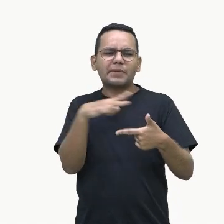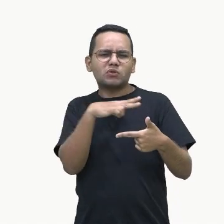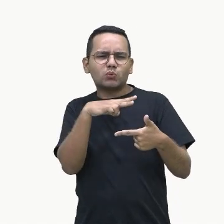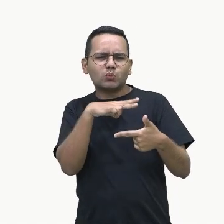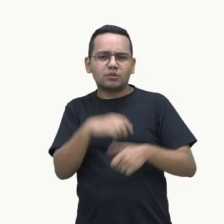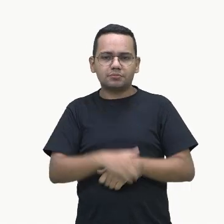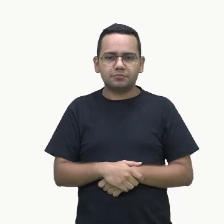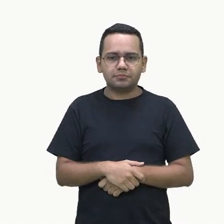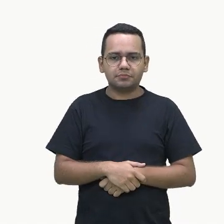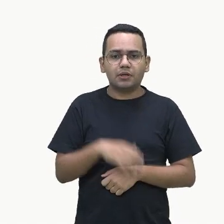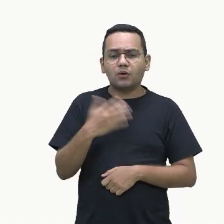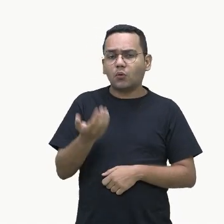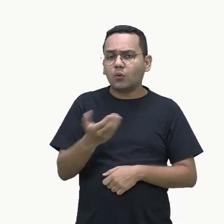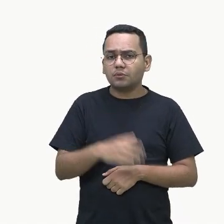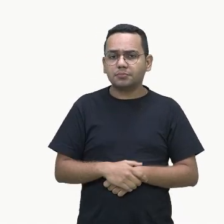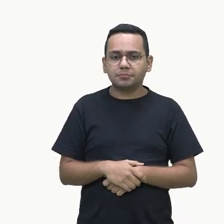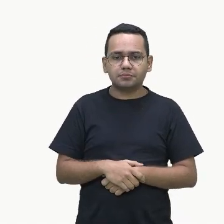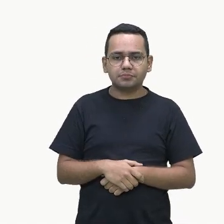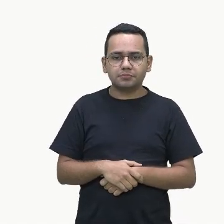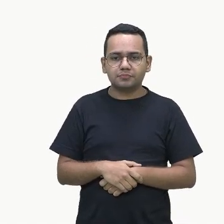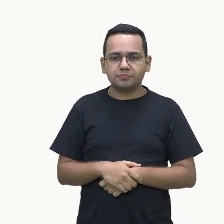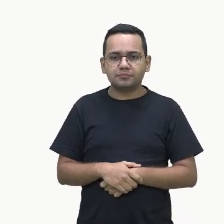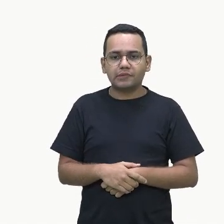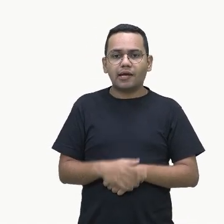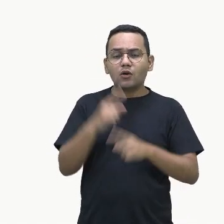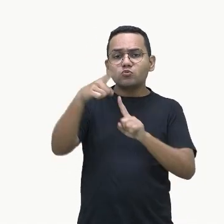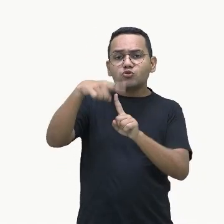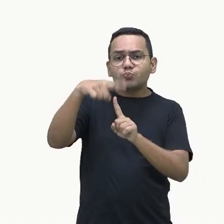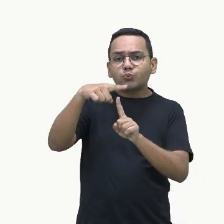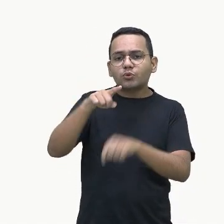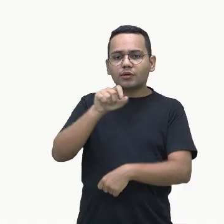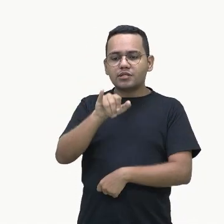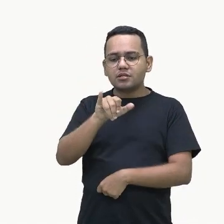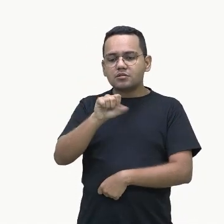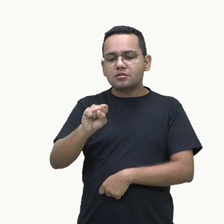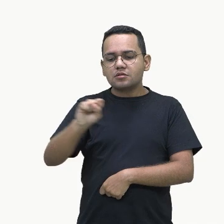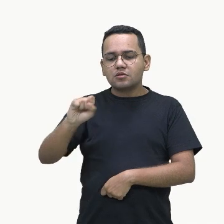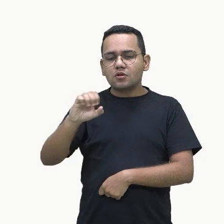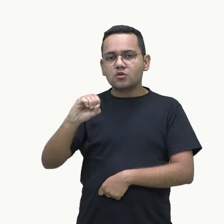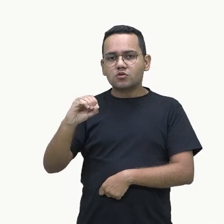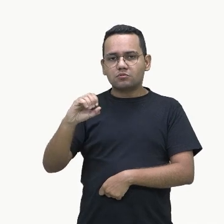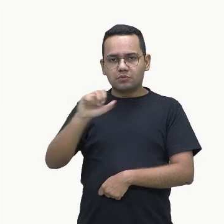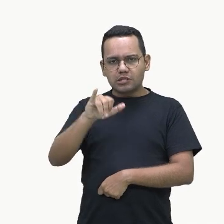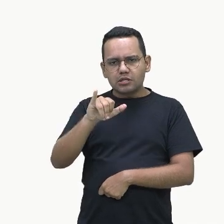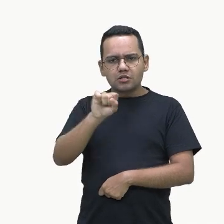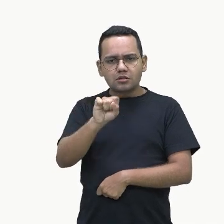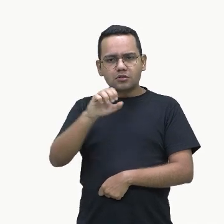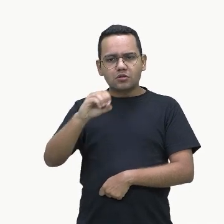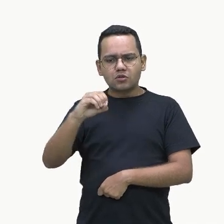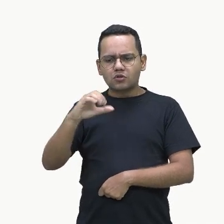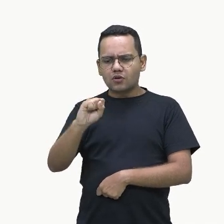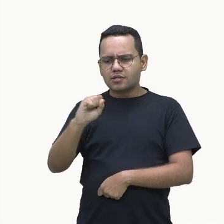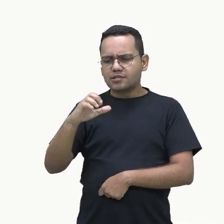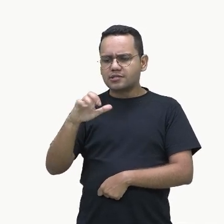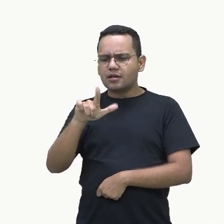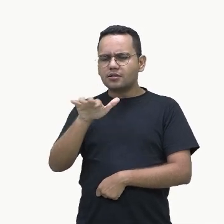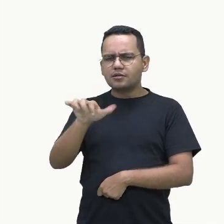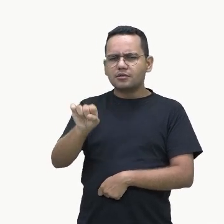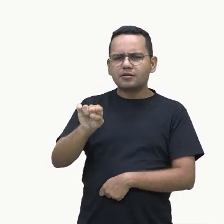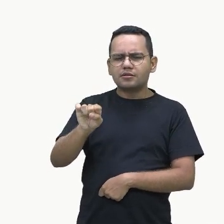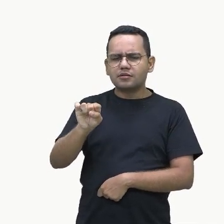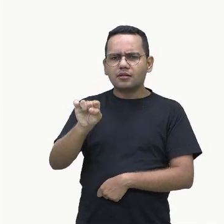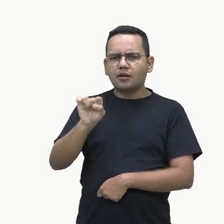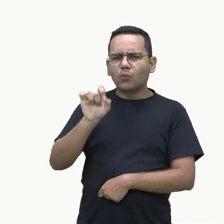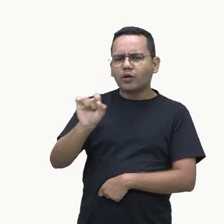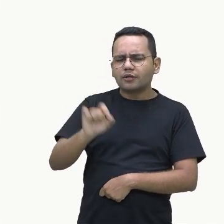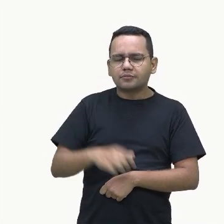era qual? O triângulo retângulo isósceles. Lembrando, o que é um triângulo isósceles? É aquele